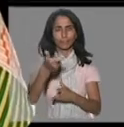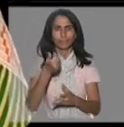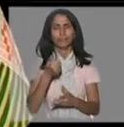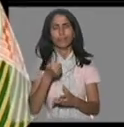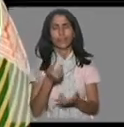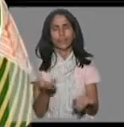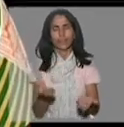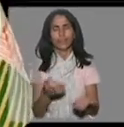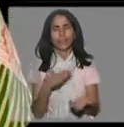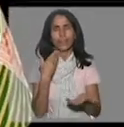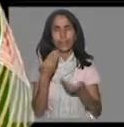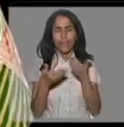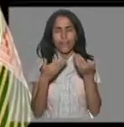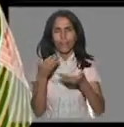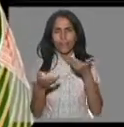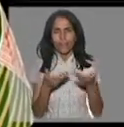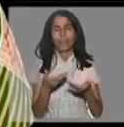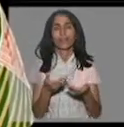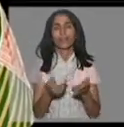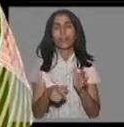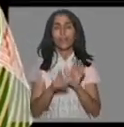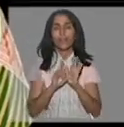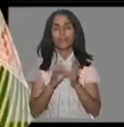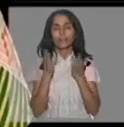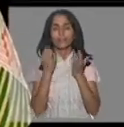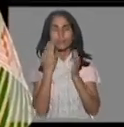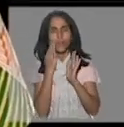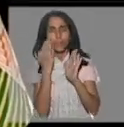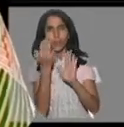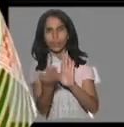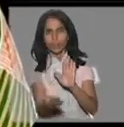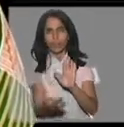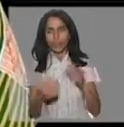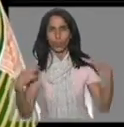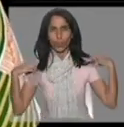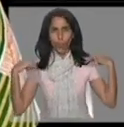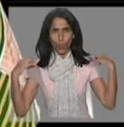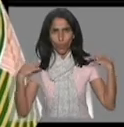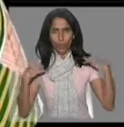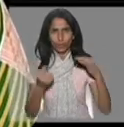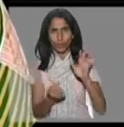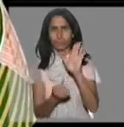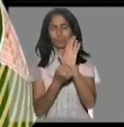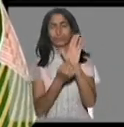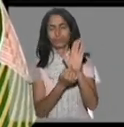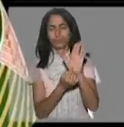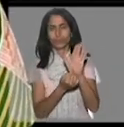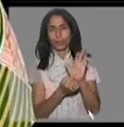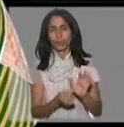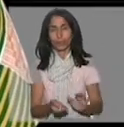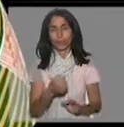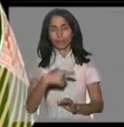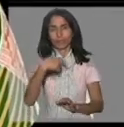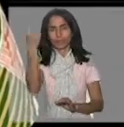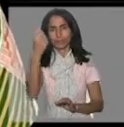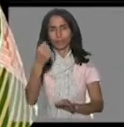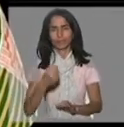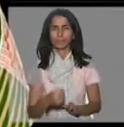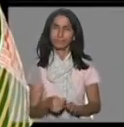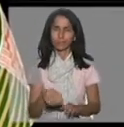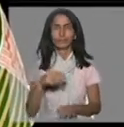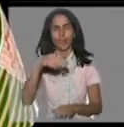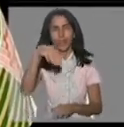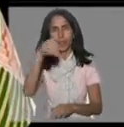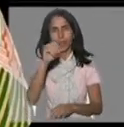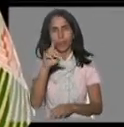discurso antes mesmo de se apresentar, através da roupa que você usa. Então, eu escolhi a moda porque